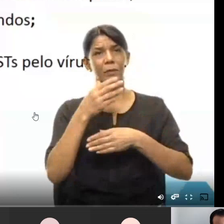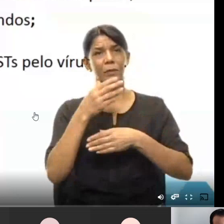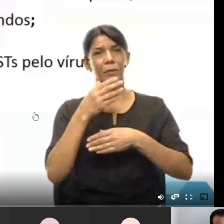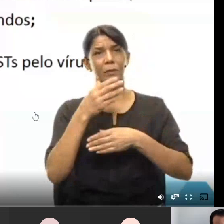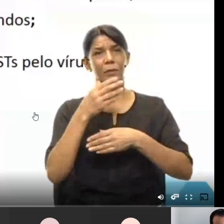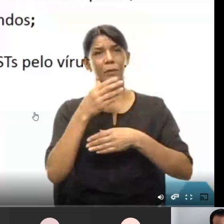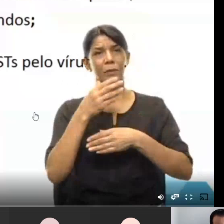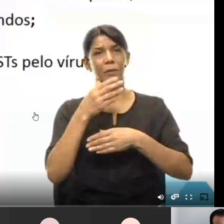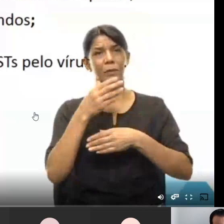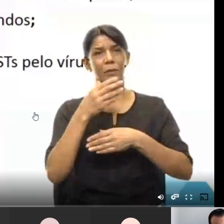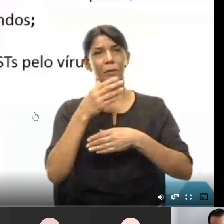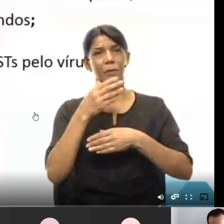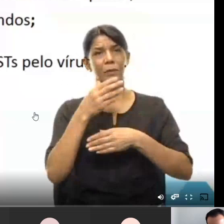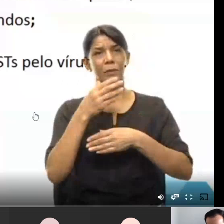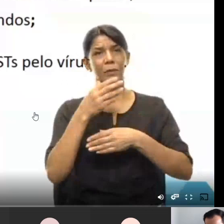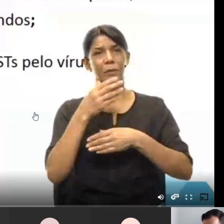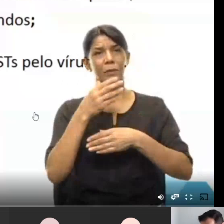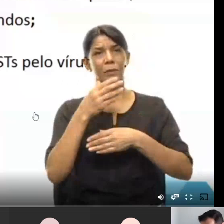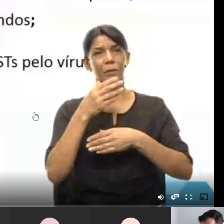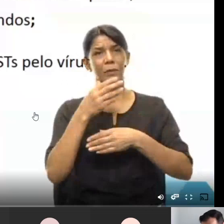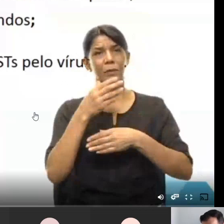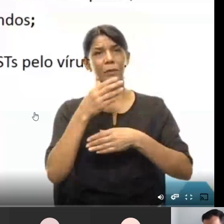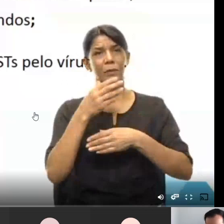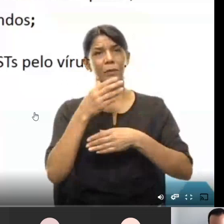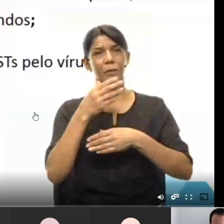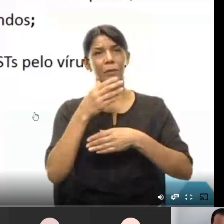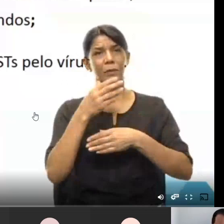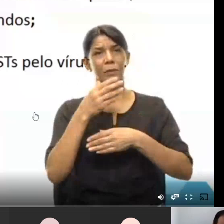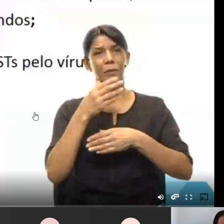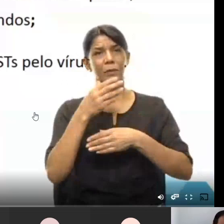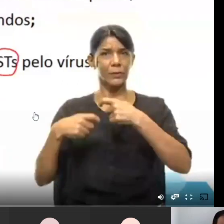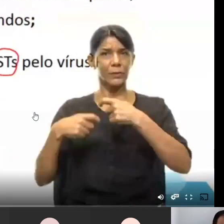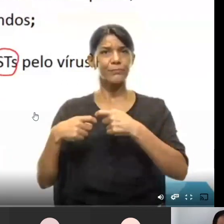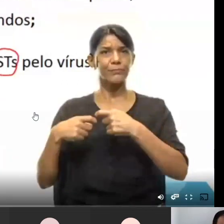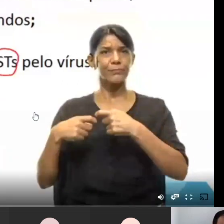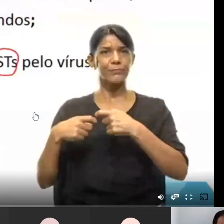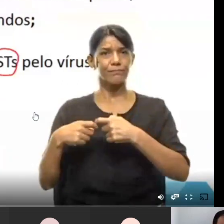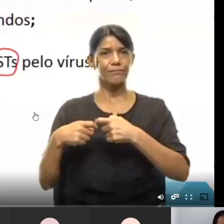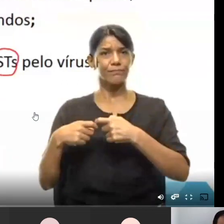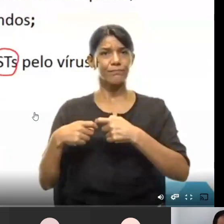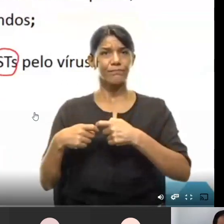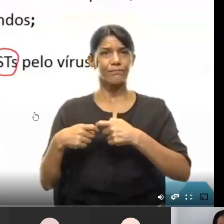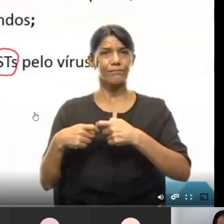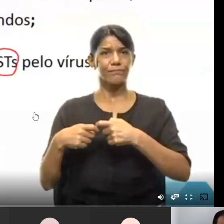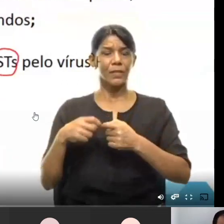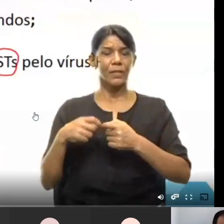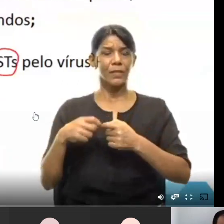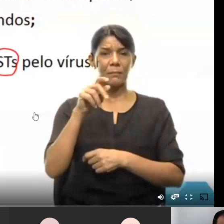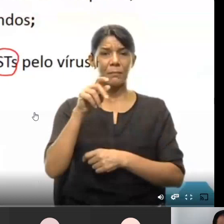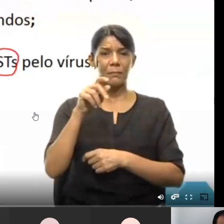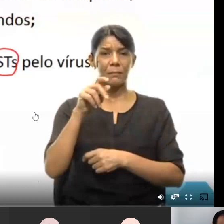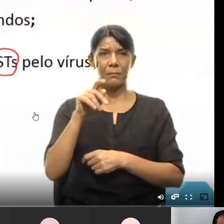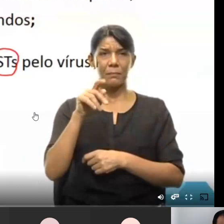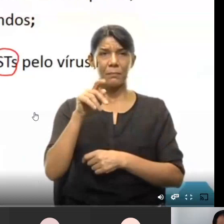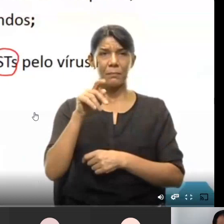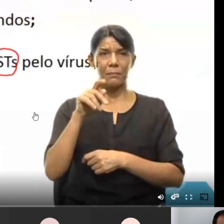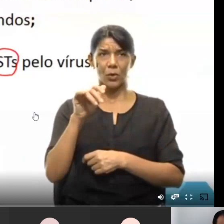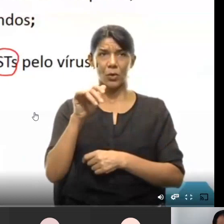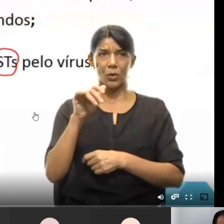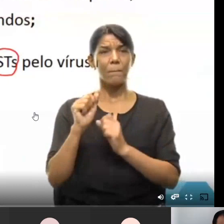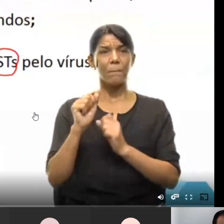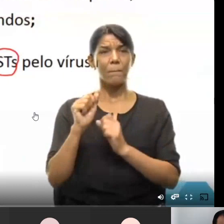casos de infecções sexualmente transmissíveis. Então, o papiloma pode ser localizado, por